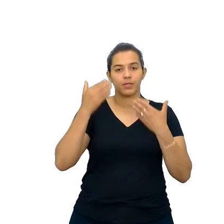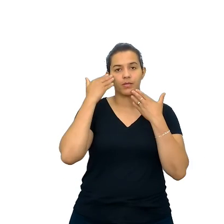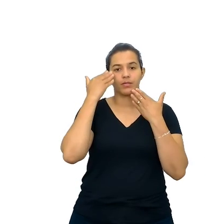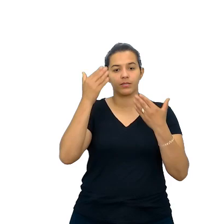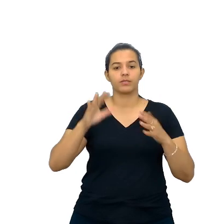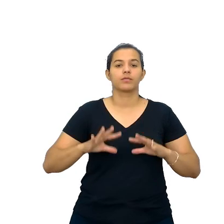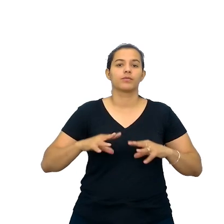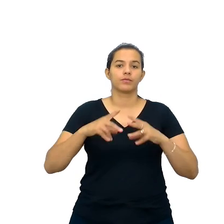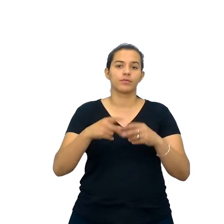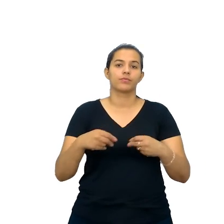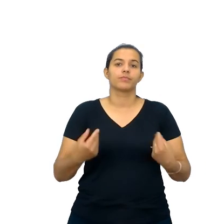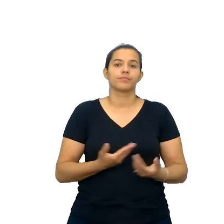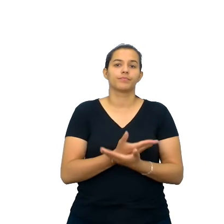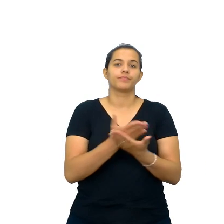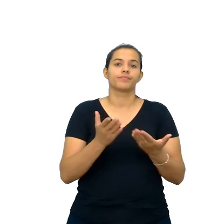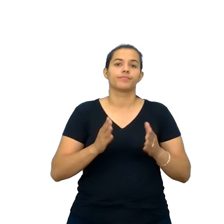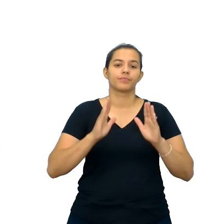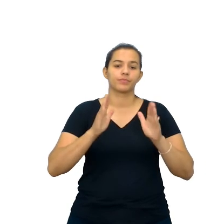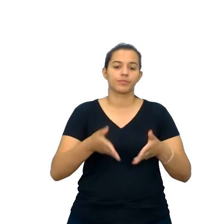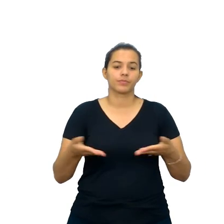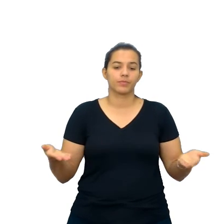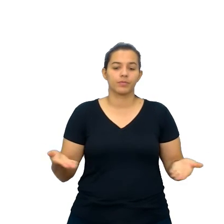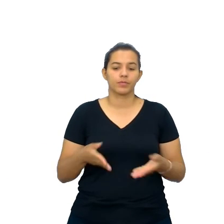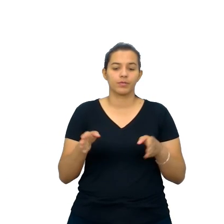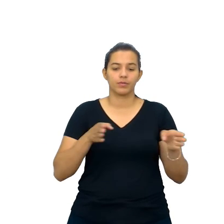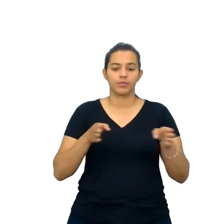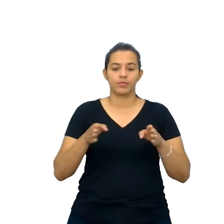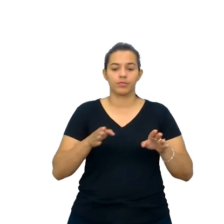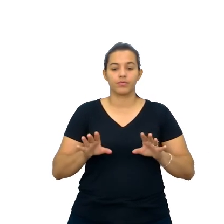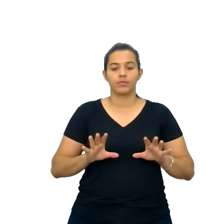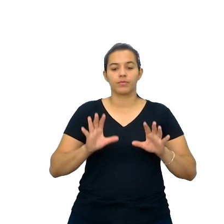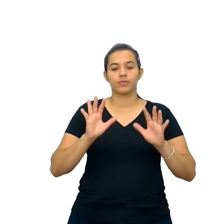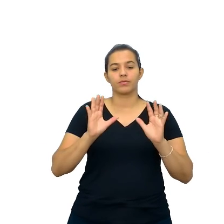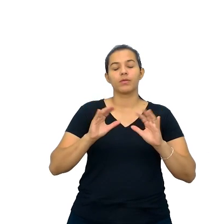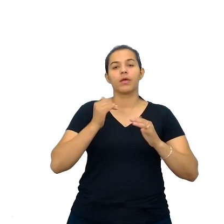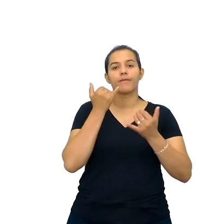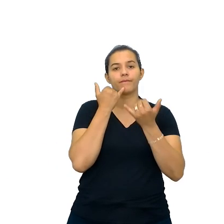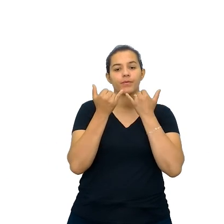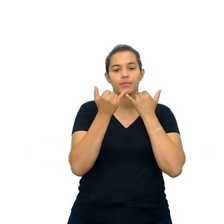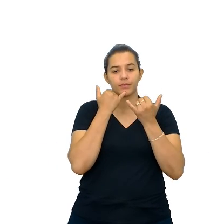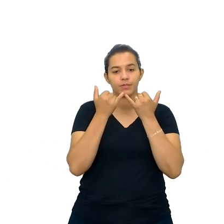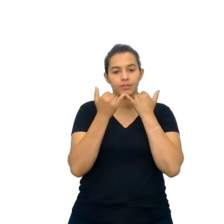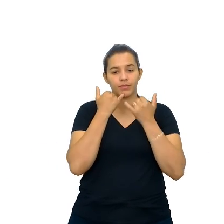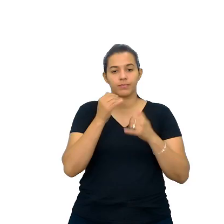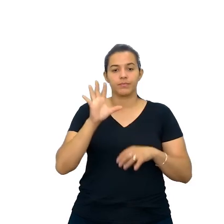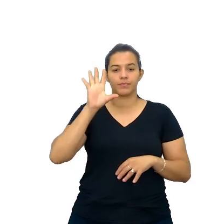Agradeço aqui, né, já o momento formativo com vocês, né? Vou